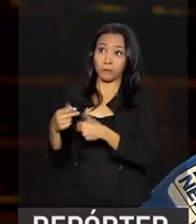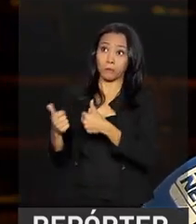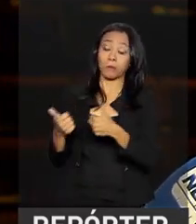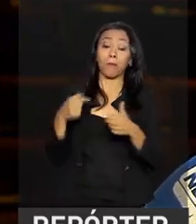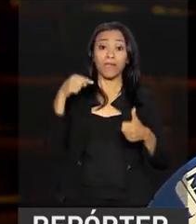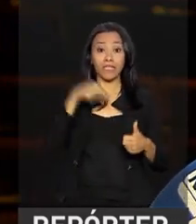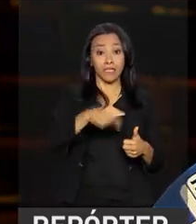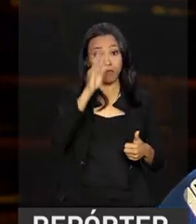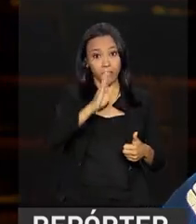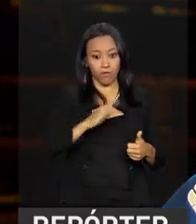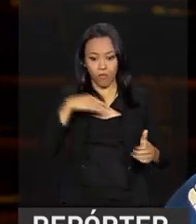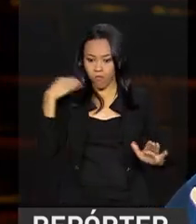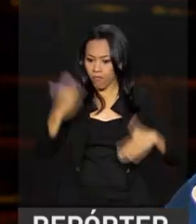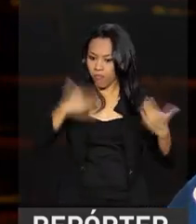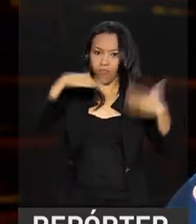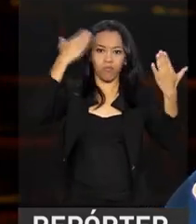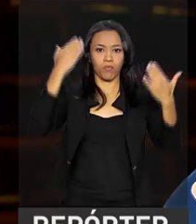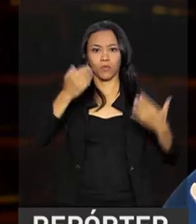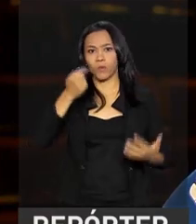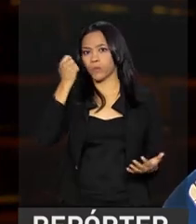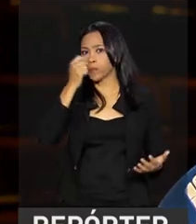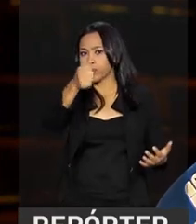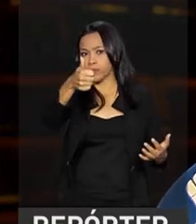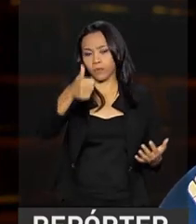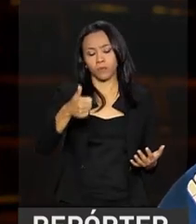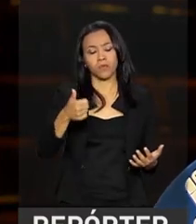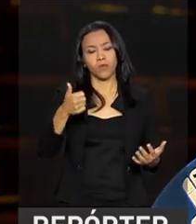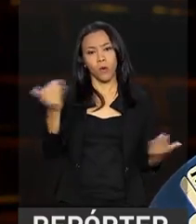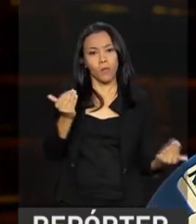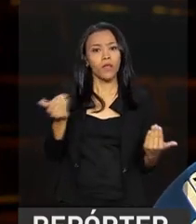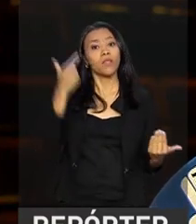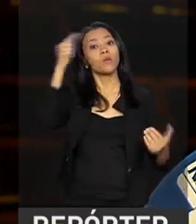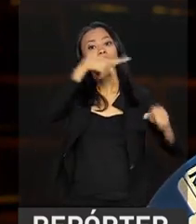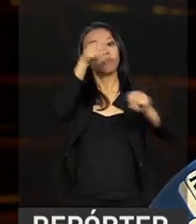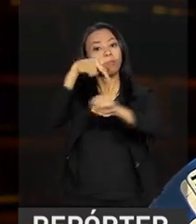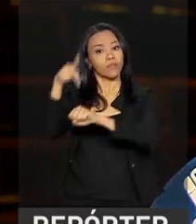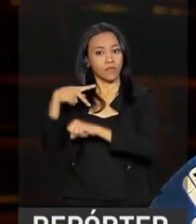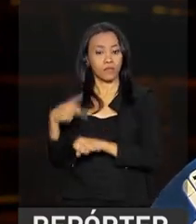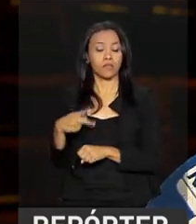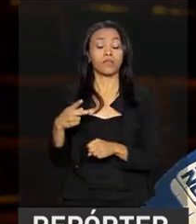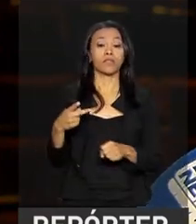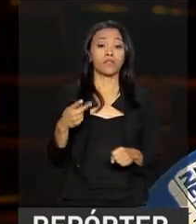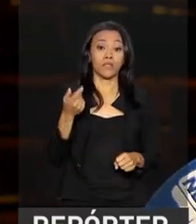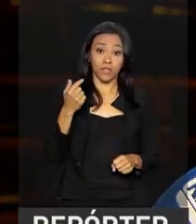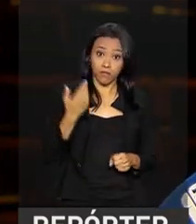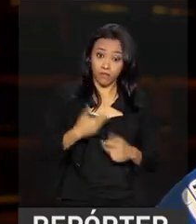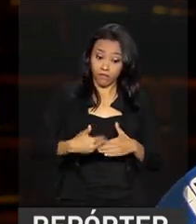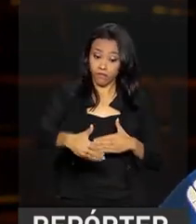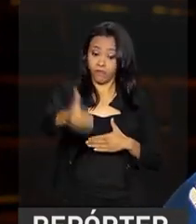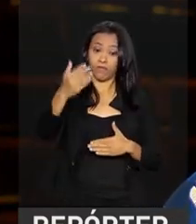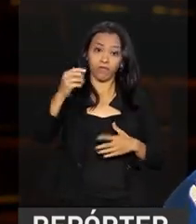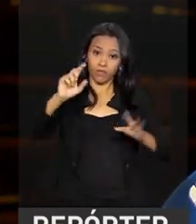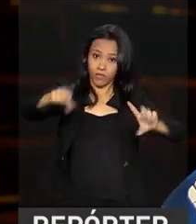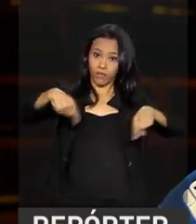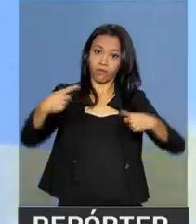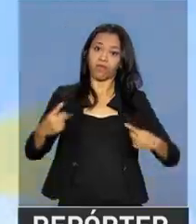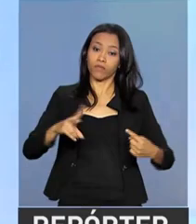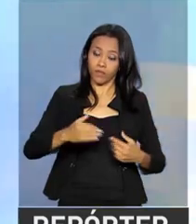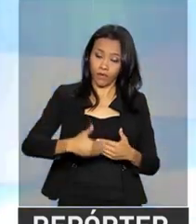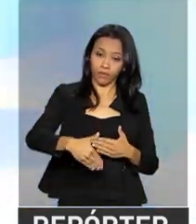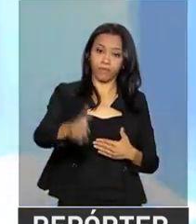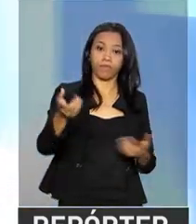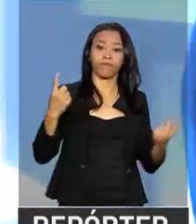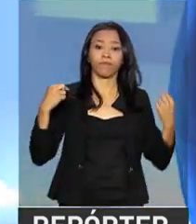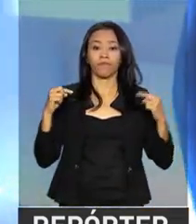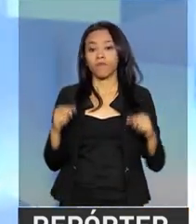de tempo tão curto e que prepara o brasil para os próximos saltos os próximos desafios que virão certamente o